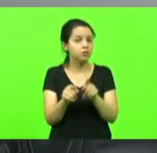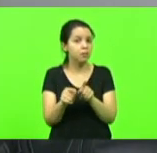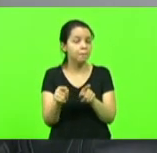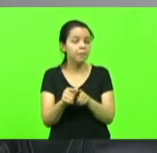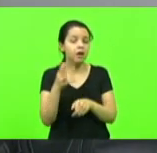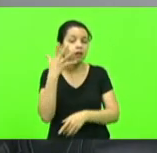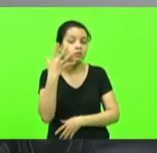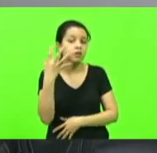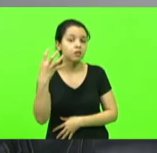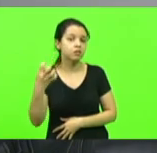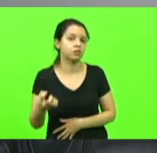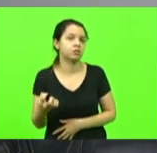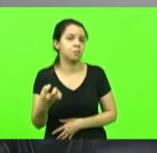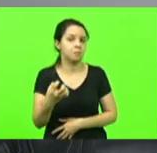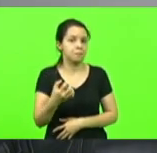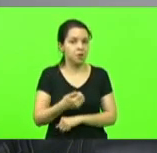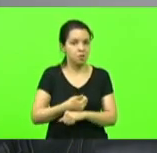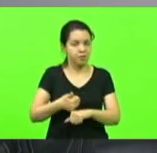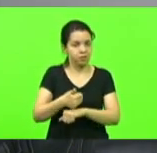esses profissionais